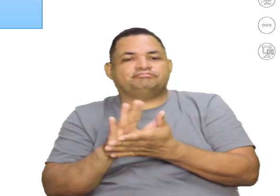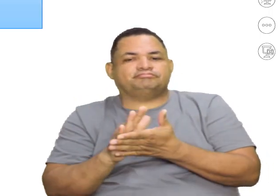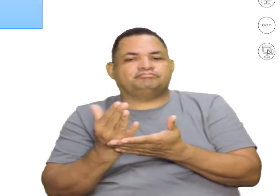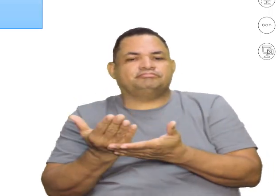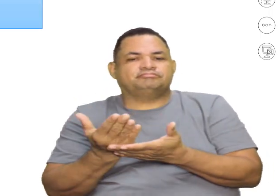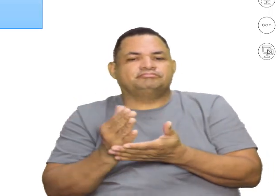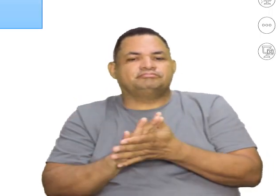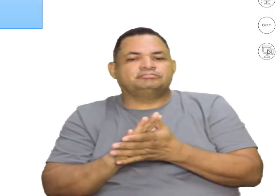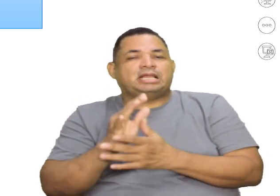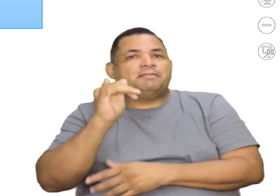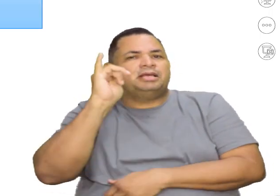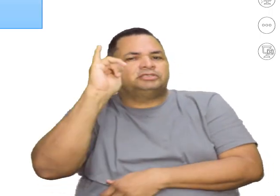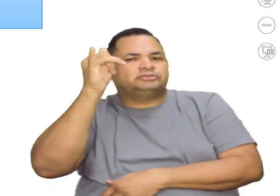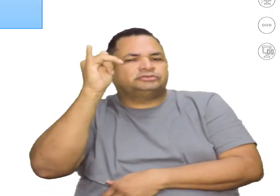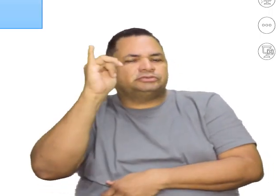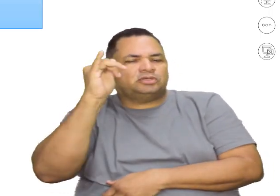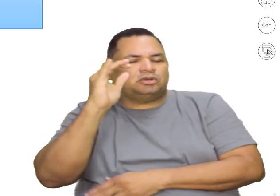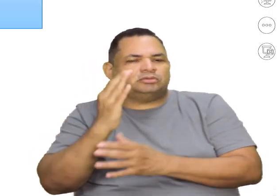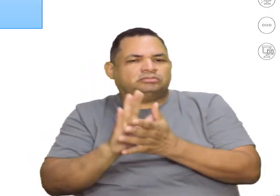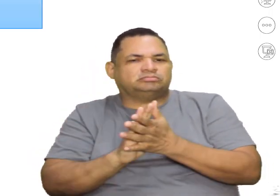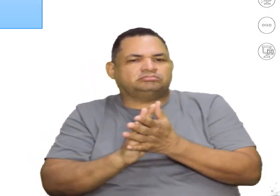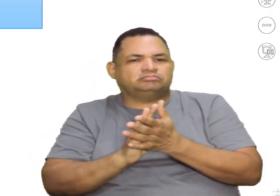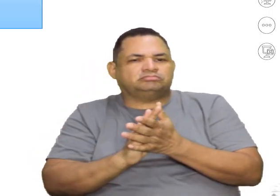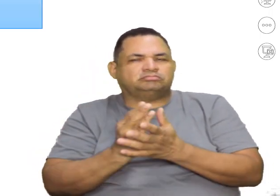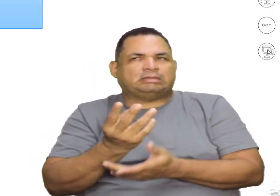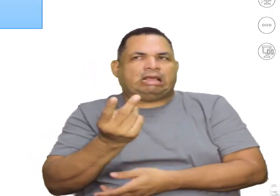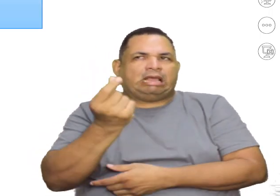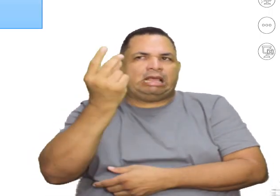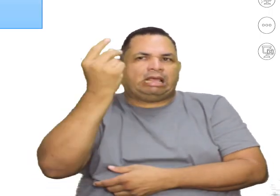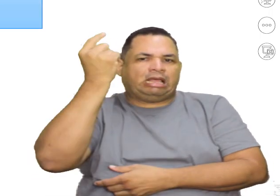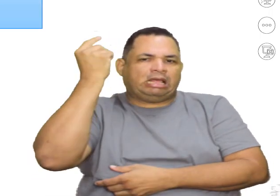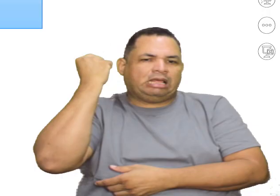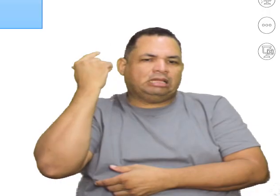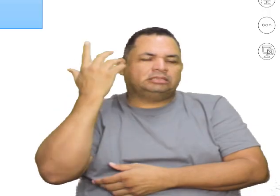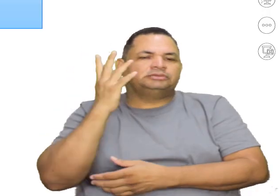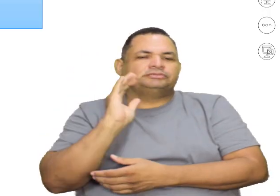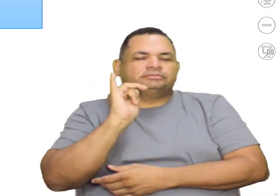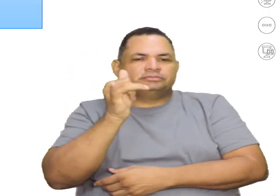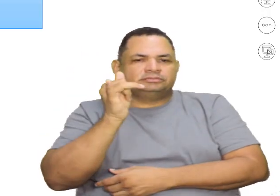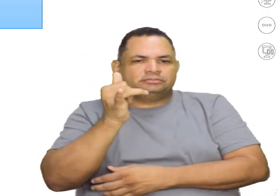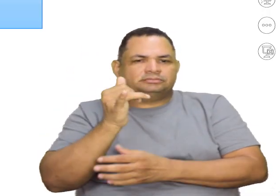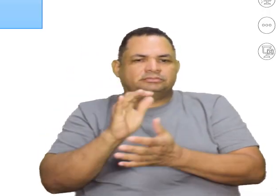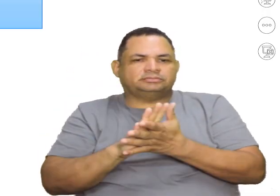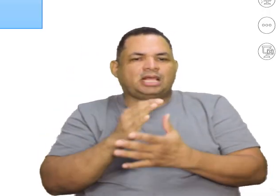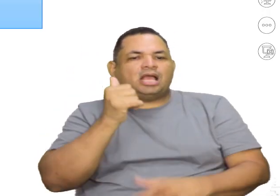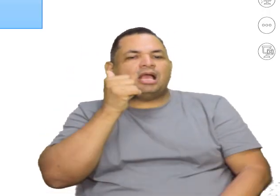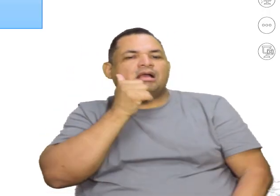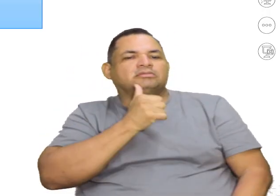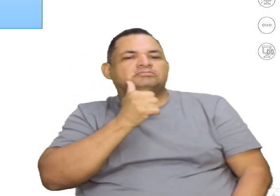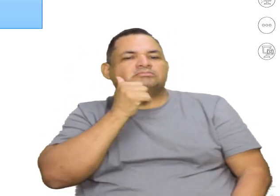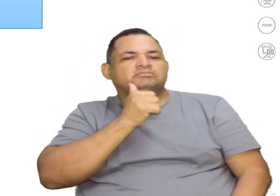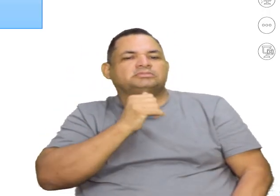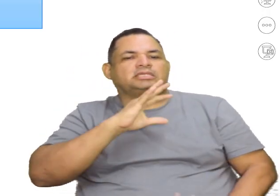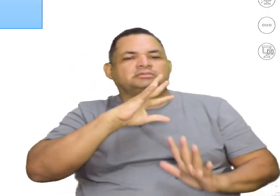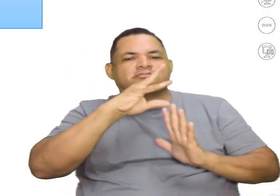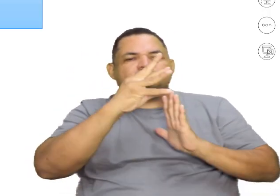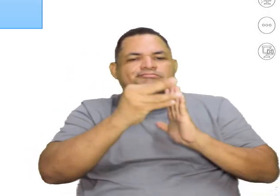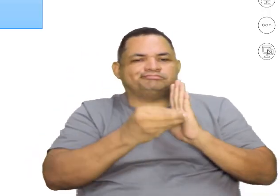exatamente através de uma lenda, esse conceito, que foi aquela lenda que nós contamos das mulheres amazonas,